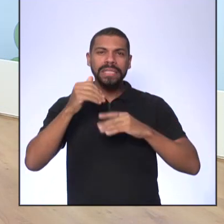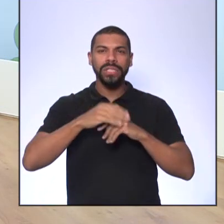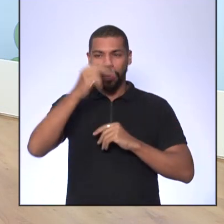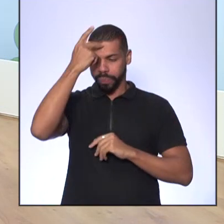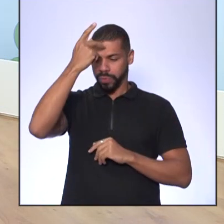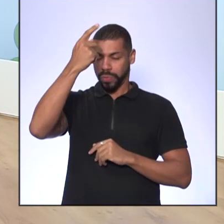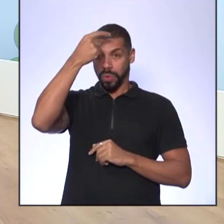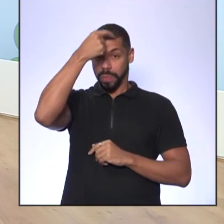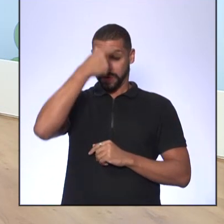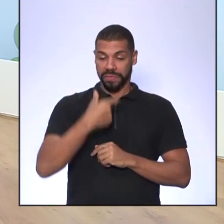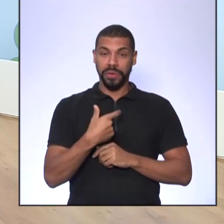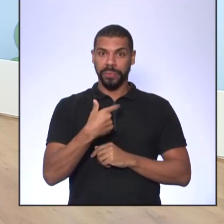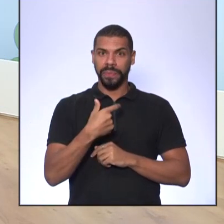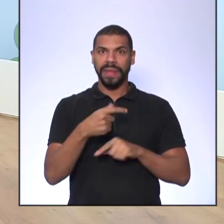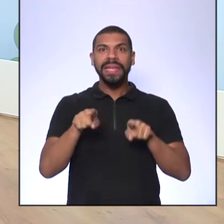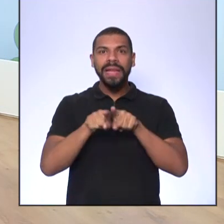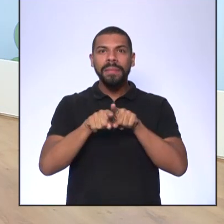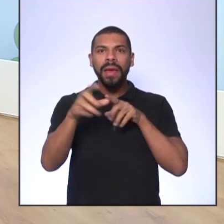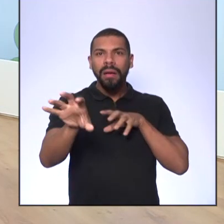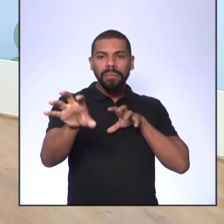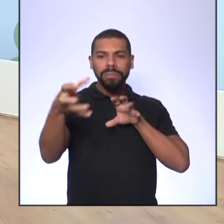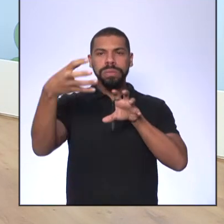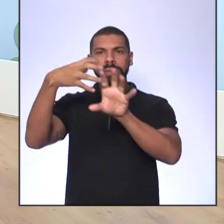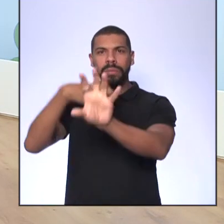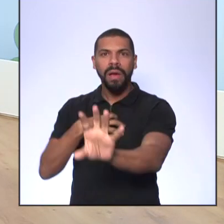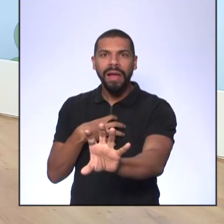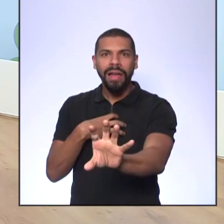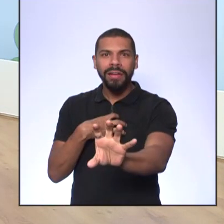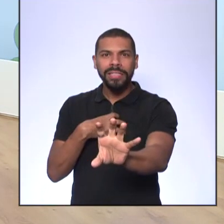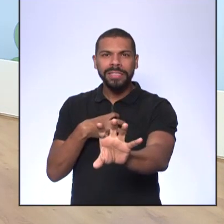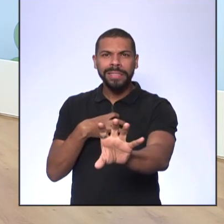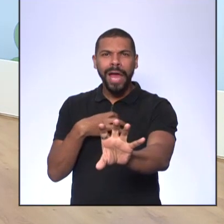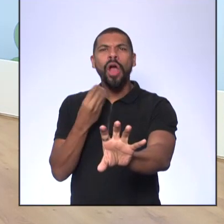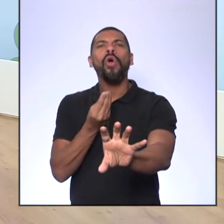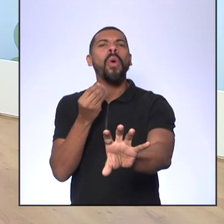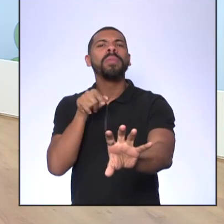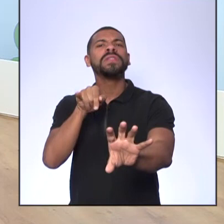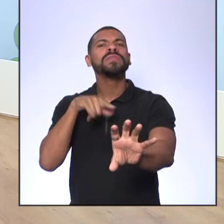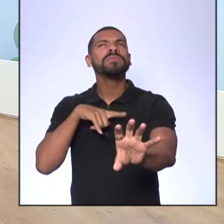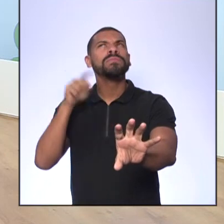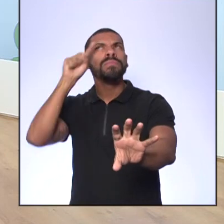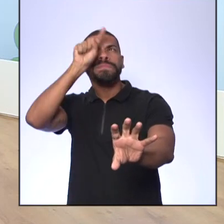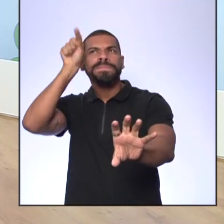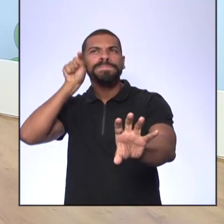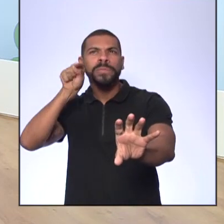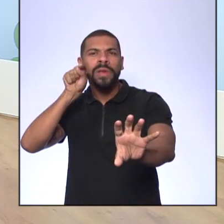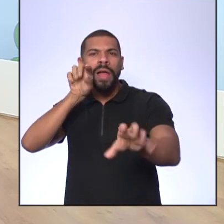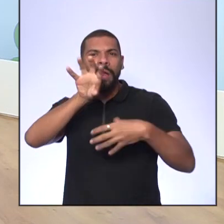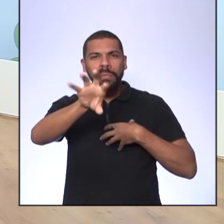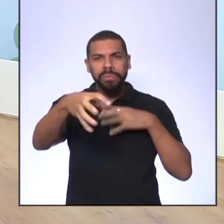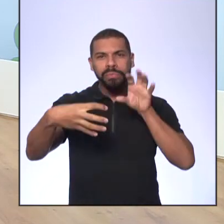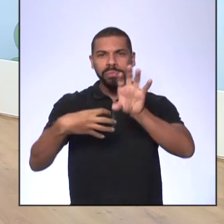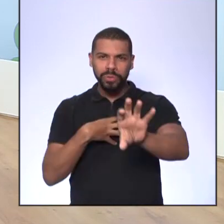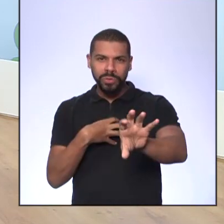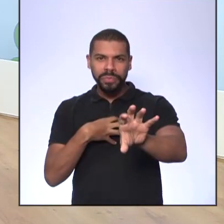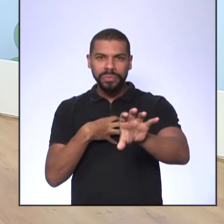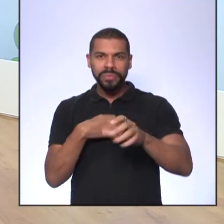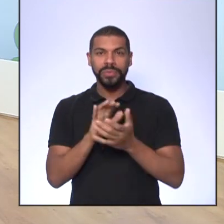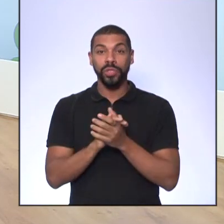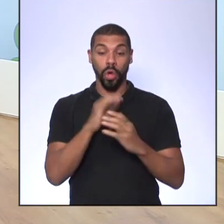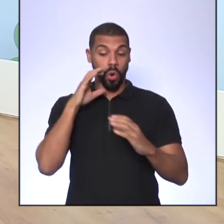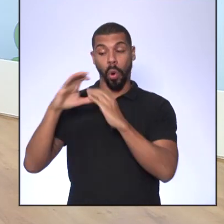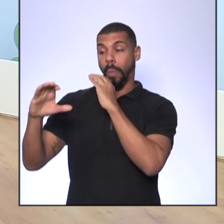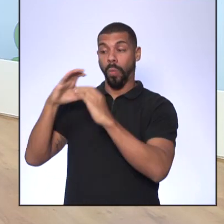uma situação em que a gente se coloca no lugar de outra pessoa, e se fosse você. Uma exposição dialogada,